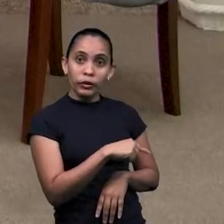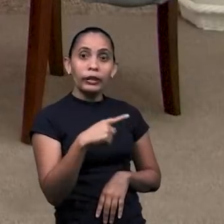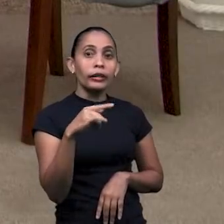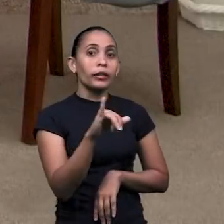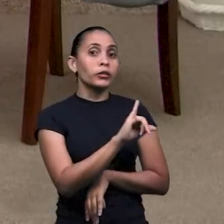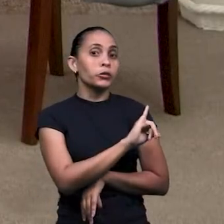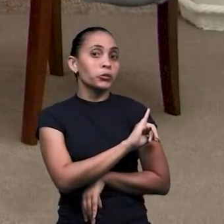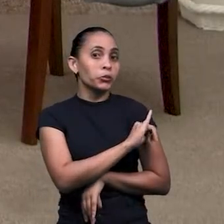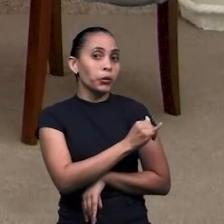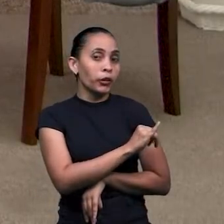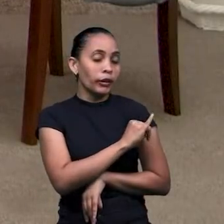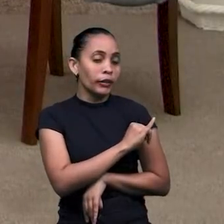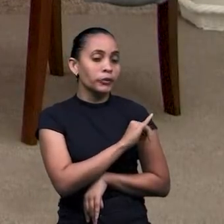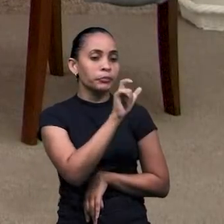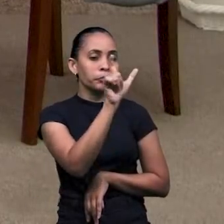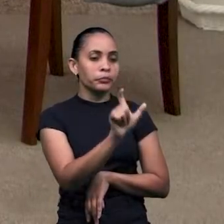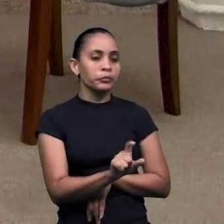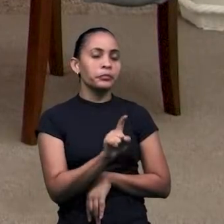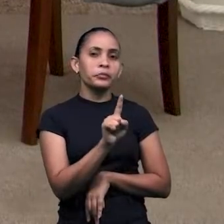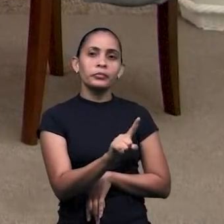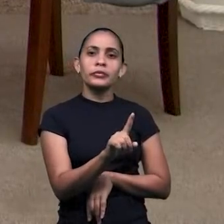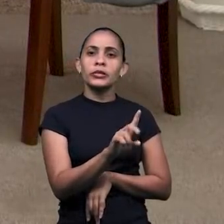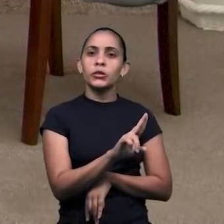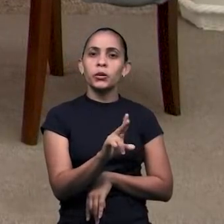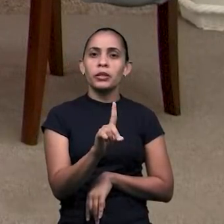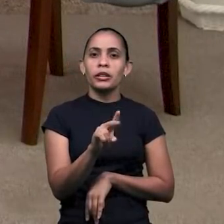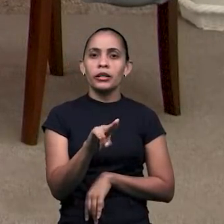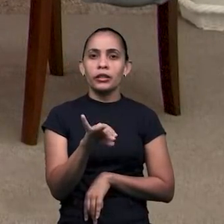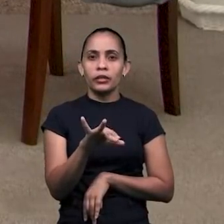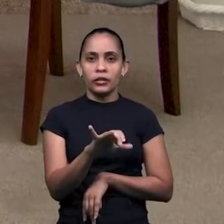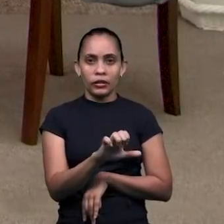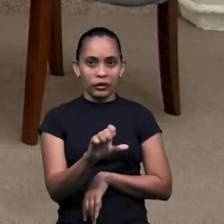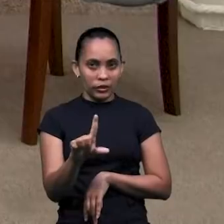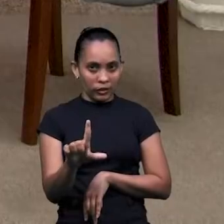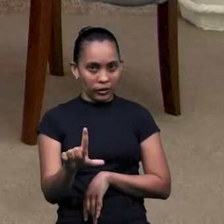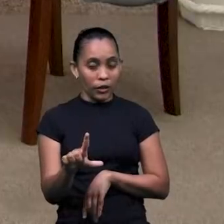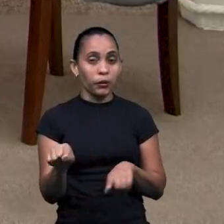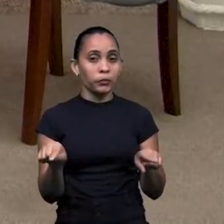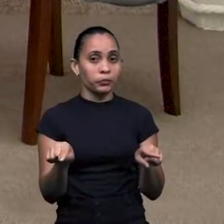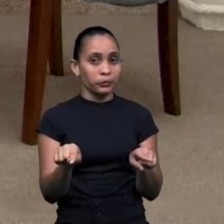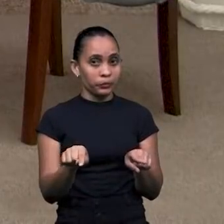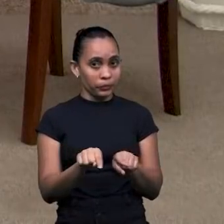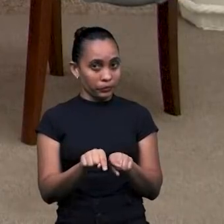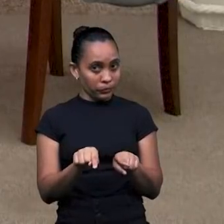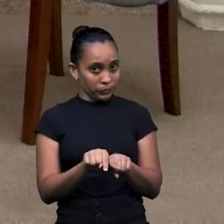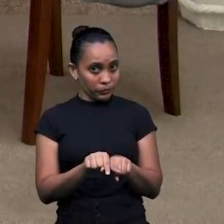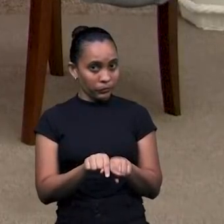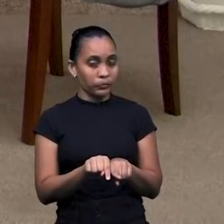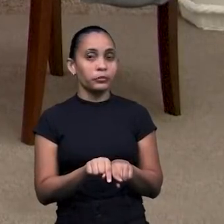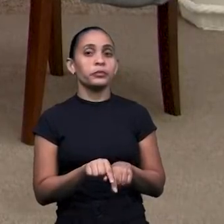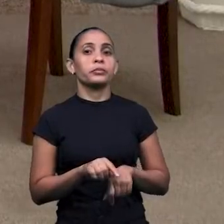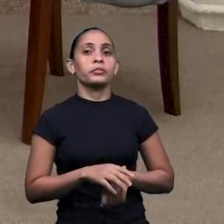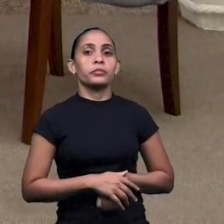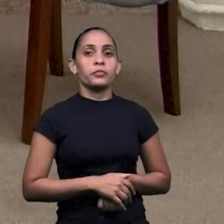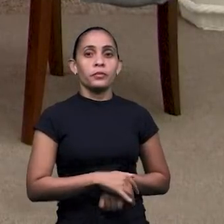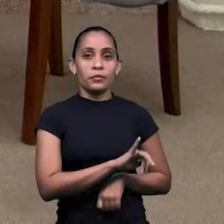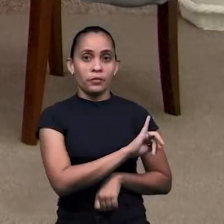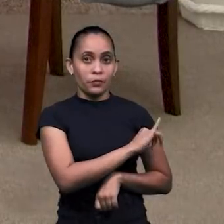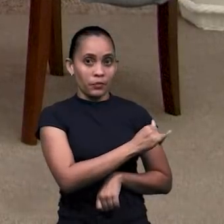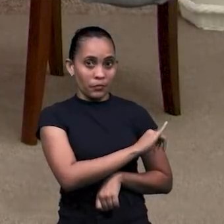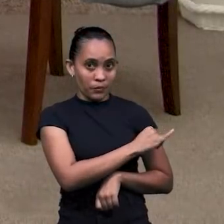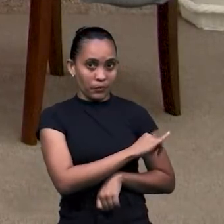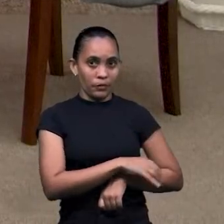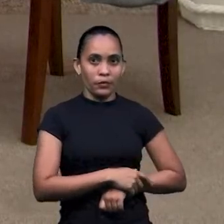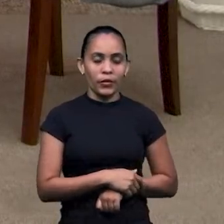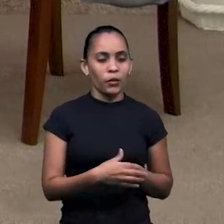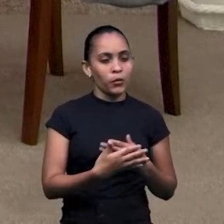e temos aqui o Daniel Prus, que é filho do nosso companheiro, pastor Michel Prus, que é da Igreja de Coelho da Rocha. Saúdo